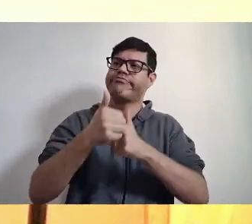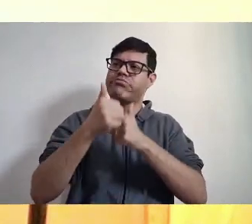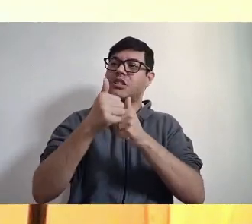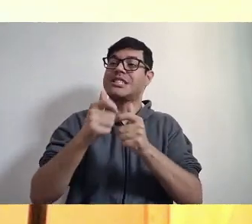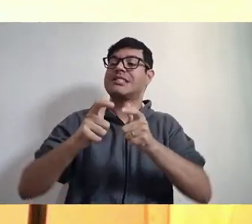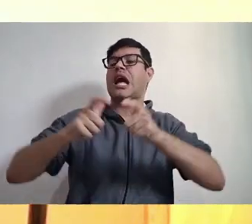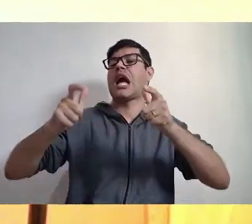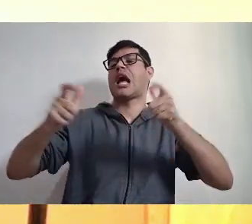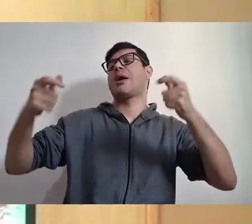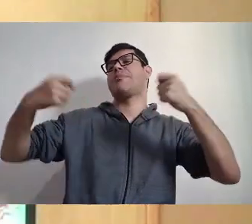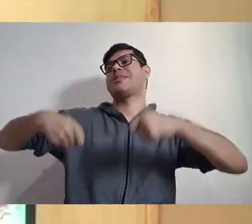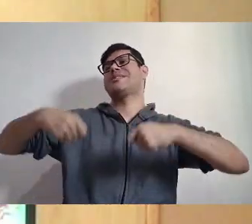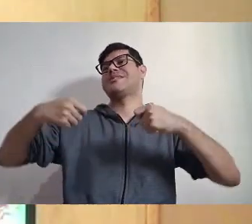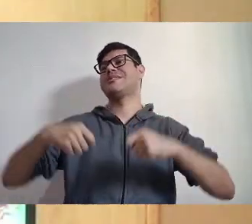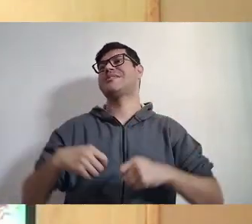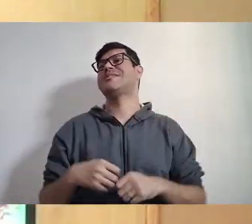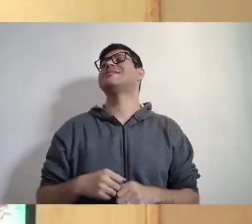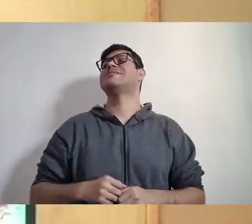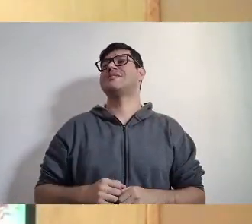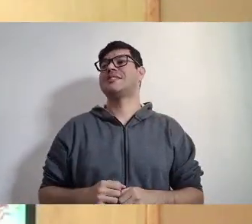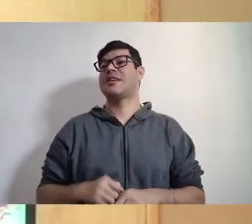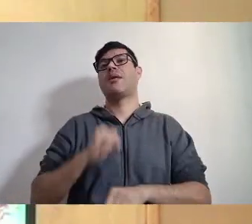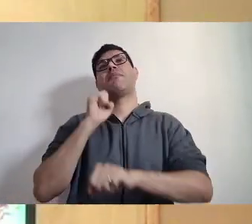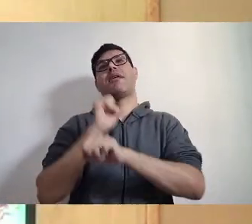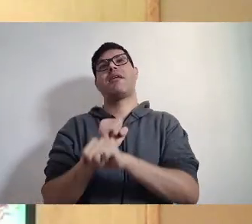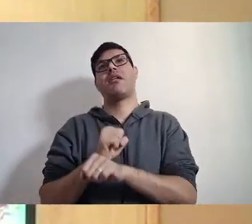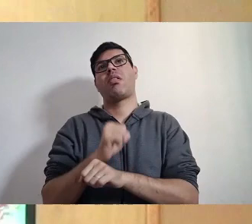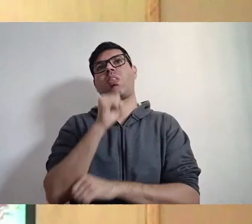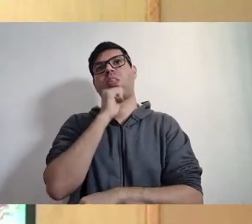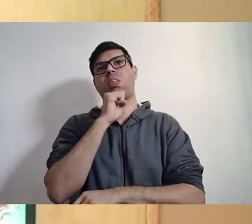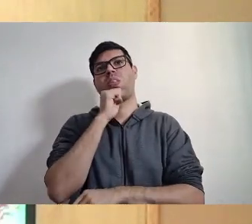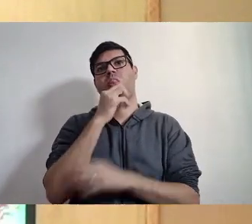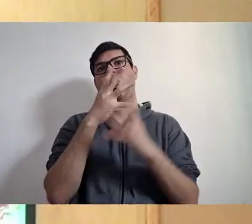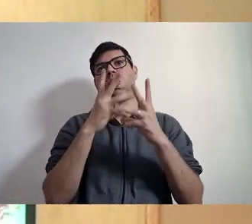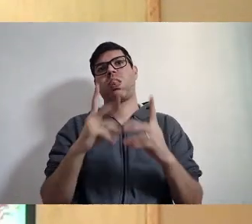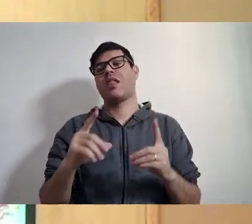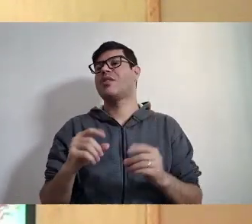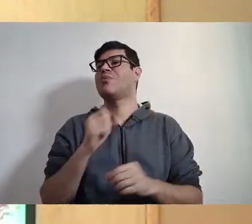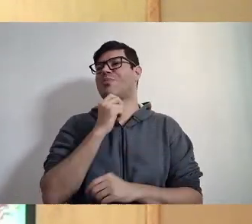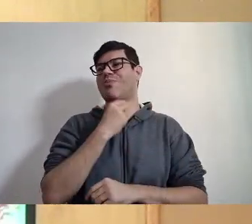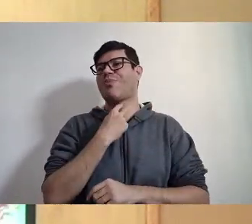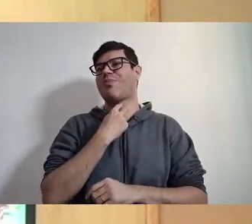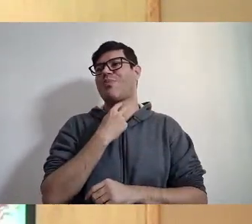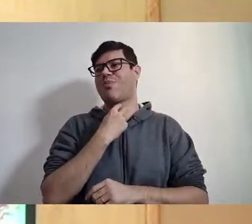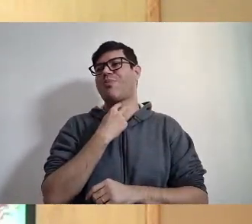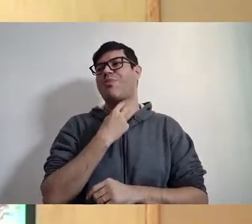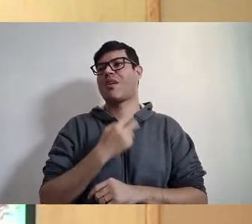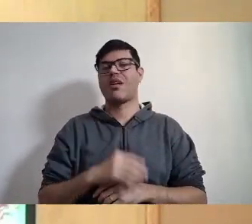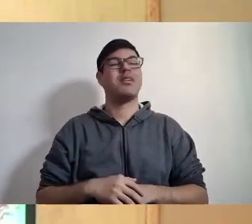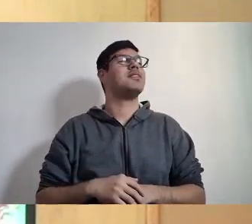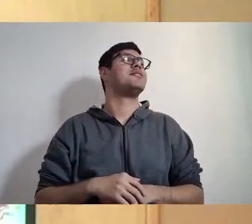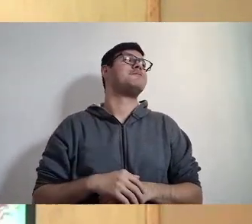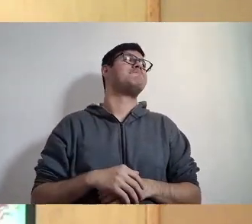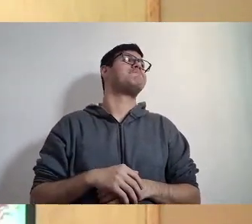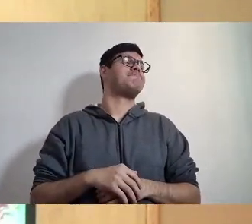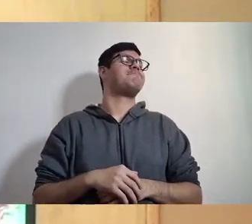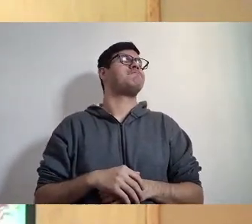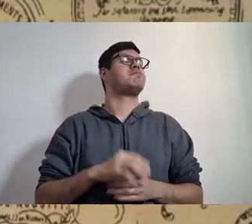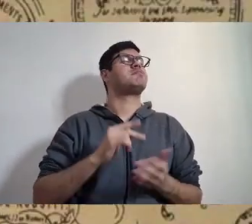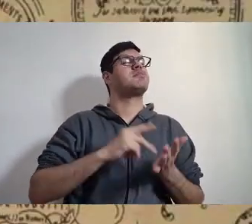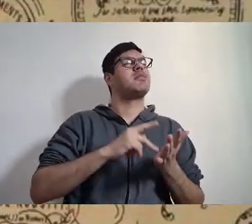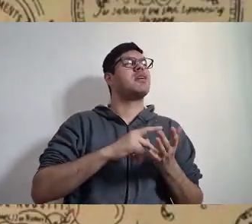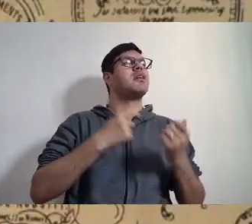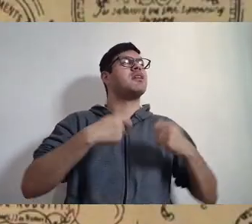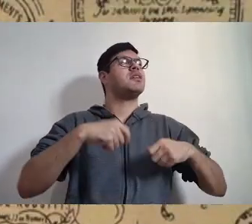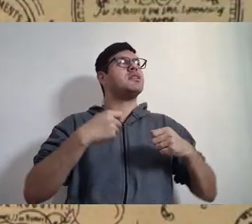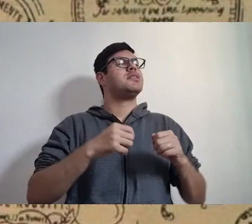né? Não, a gente tem que... Parar no tempo não pode. Não dá, parou muito tempo. E agora, Gil, o Poder Legislativo tem